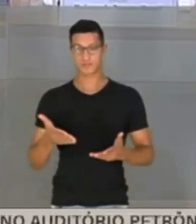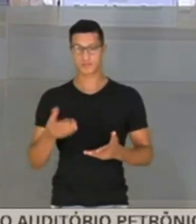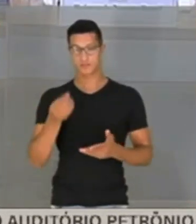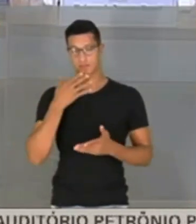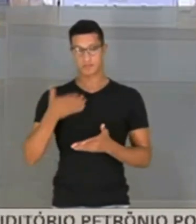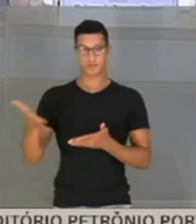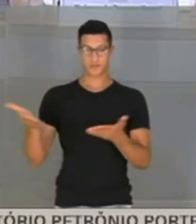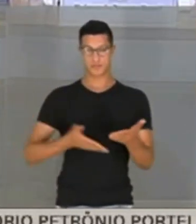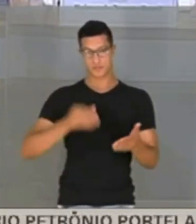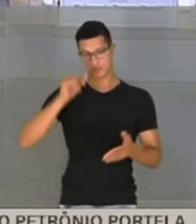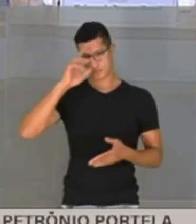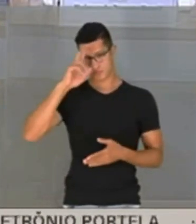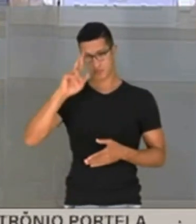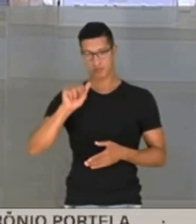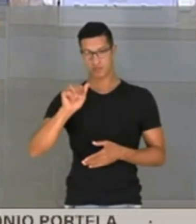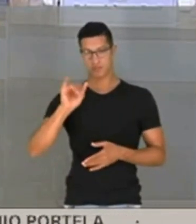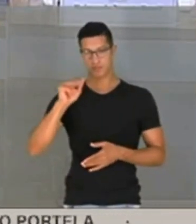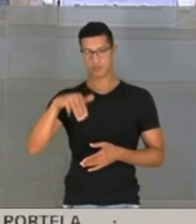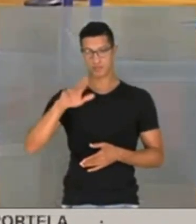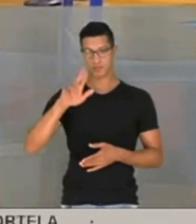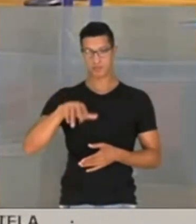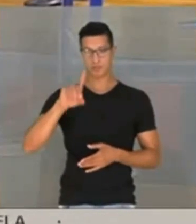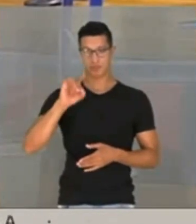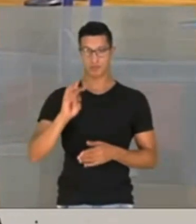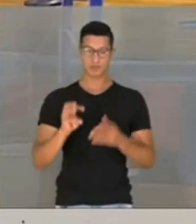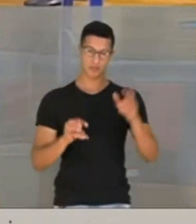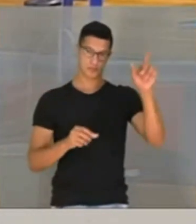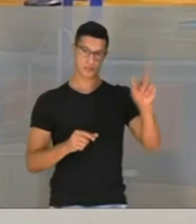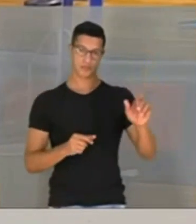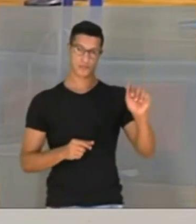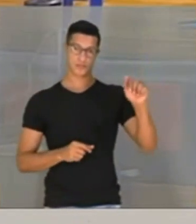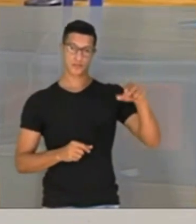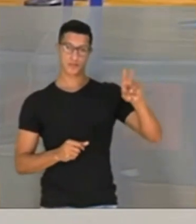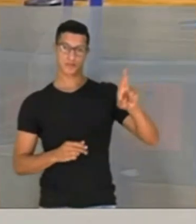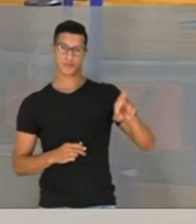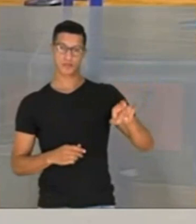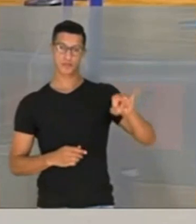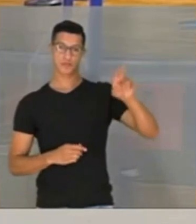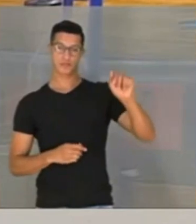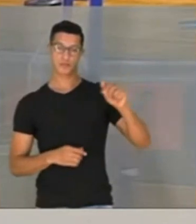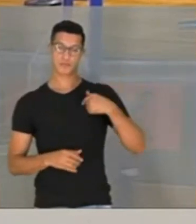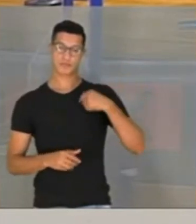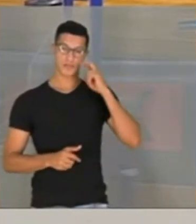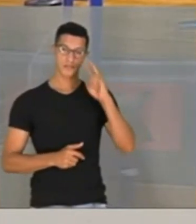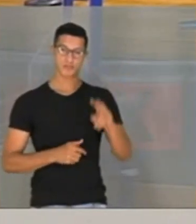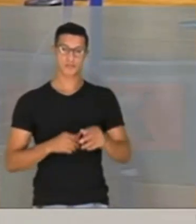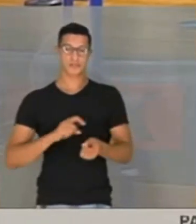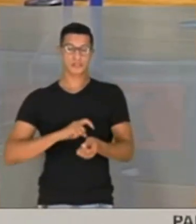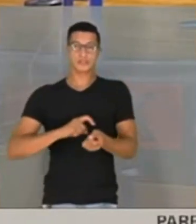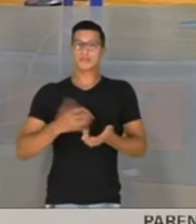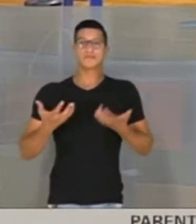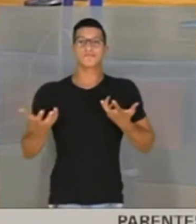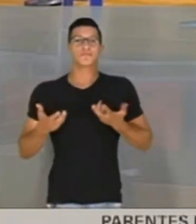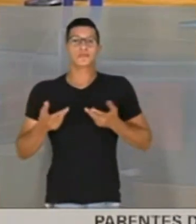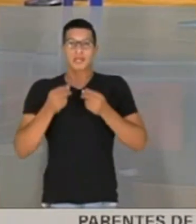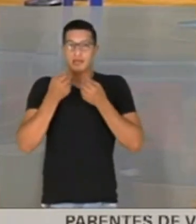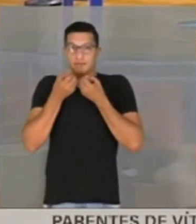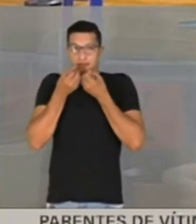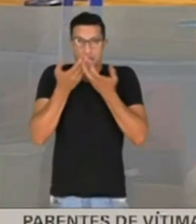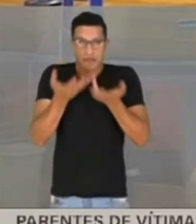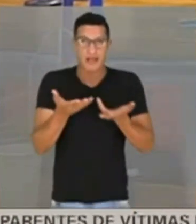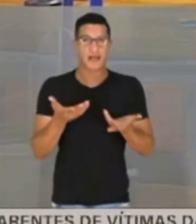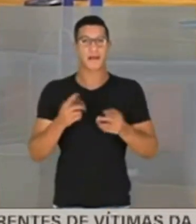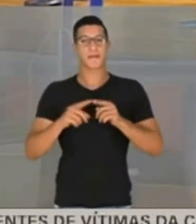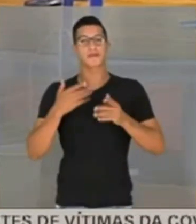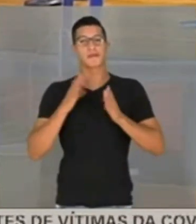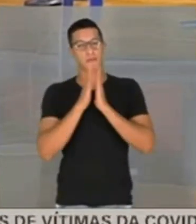Seja muito bem-vindo, senhor Raimundo Nonato Brasil. Senhora Andréa, que eu vejo ali muitas vezes se coçando para falar, peço até